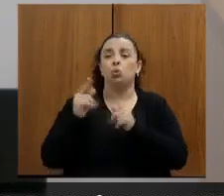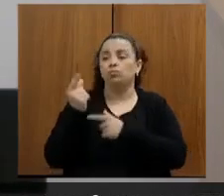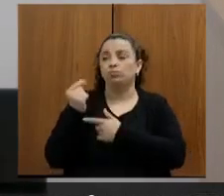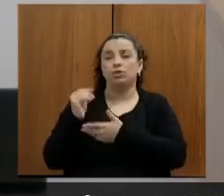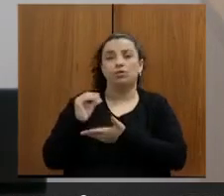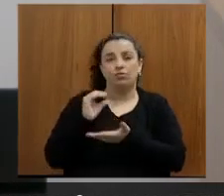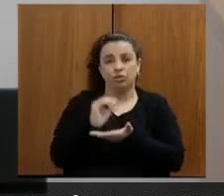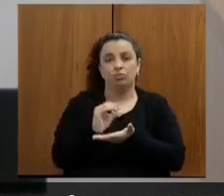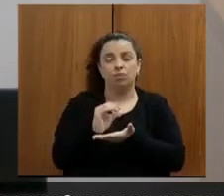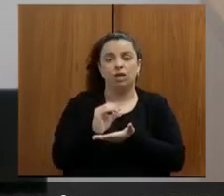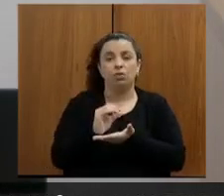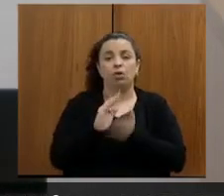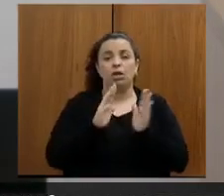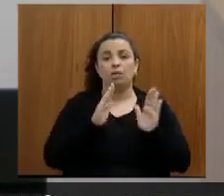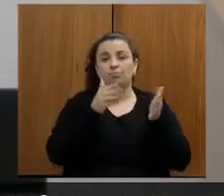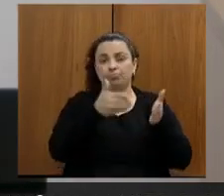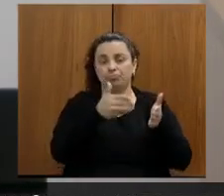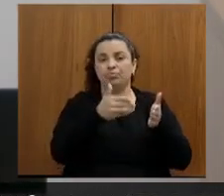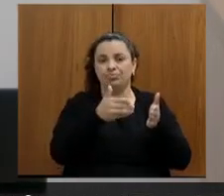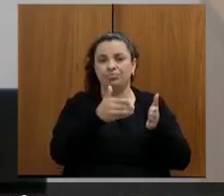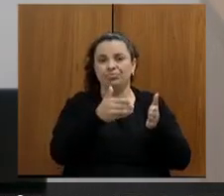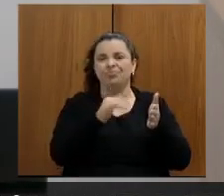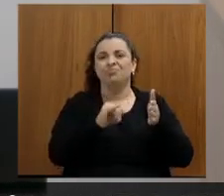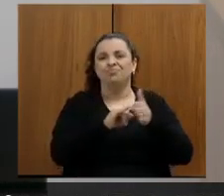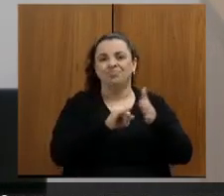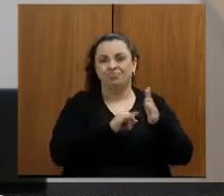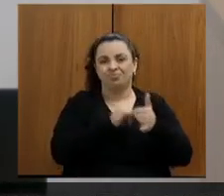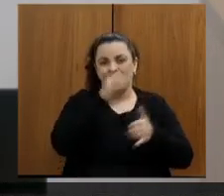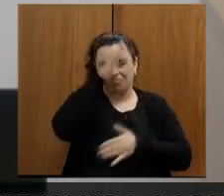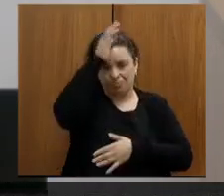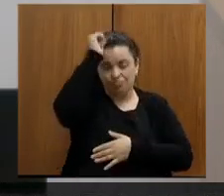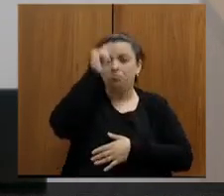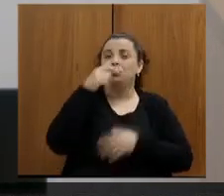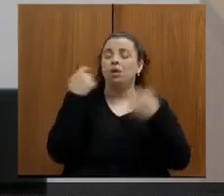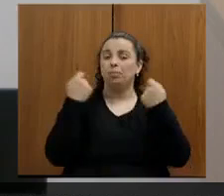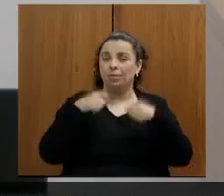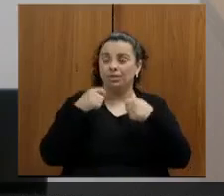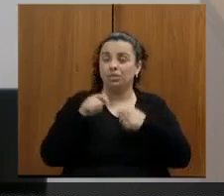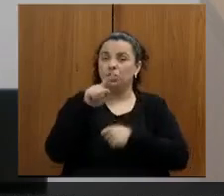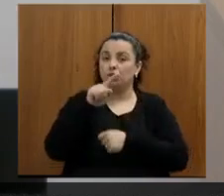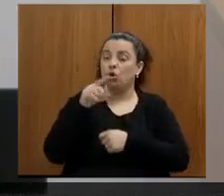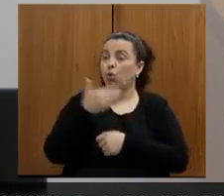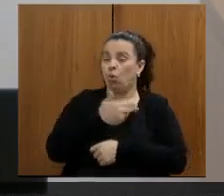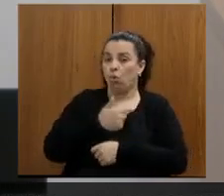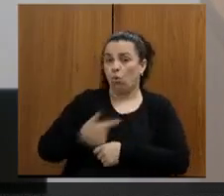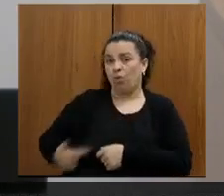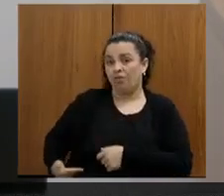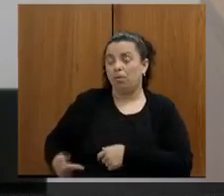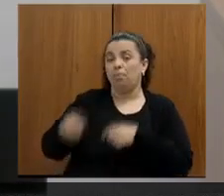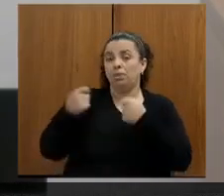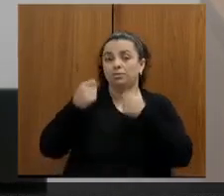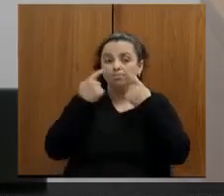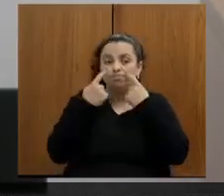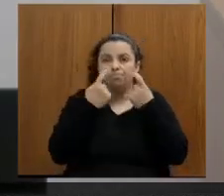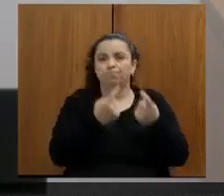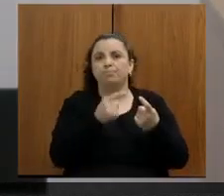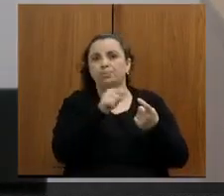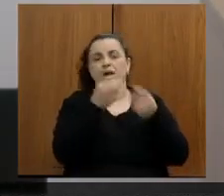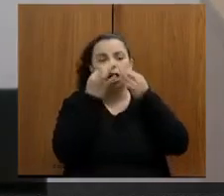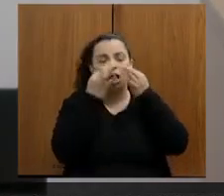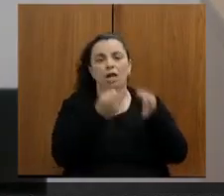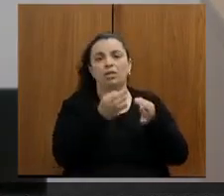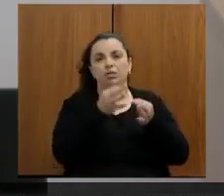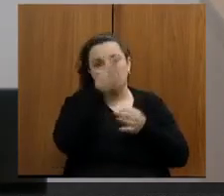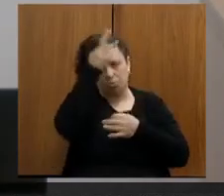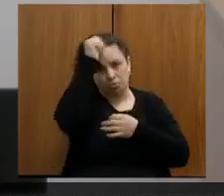para instituição são necessários O governo precisa olhar para o corpo de bombeiros e não apenas e